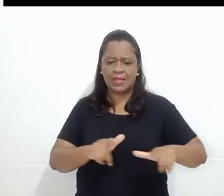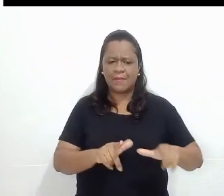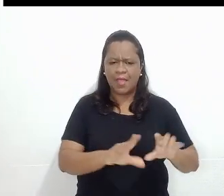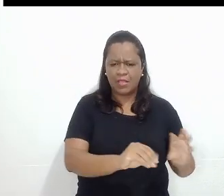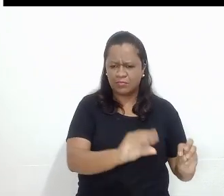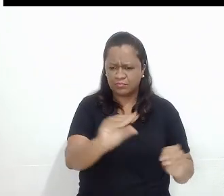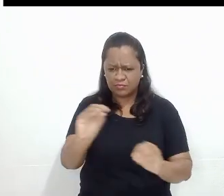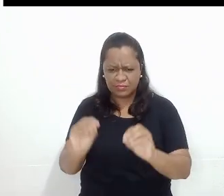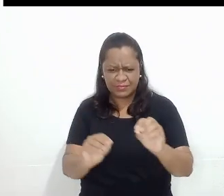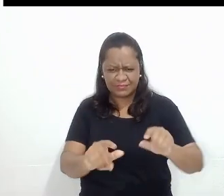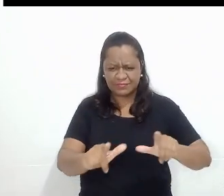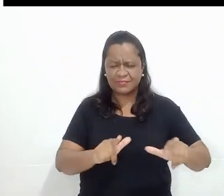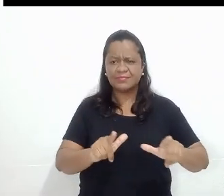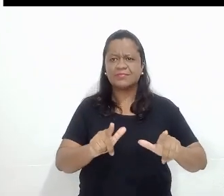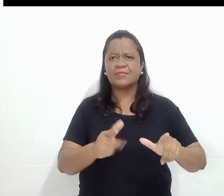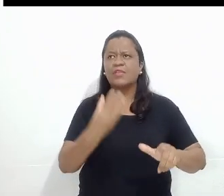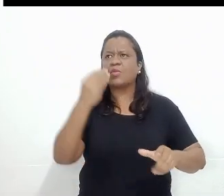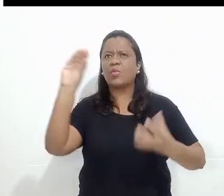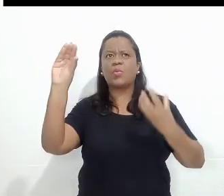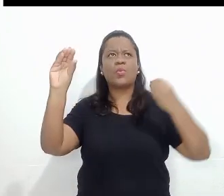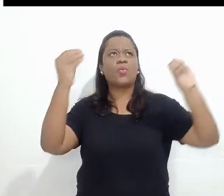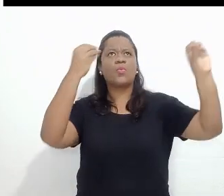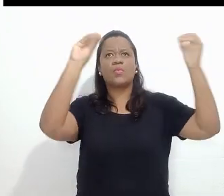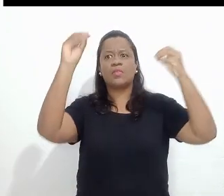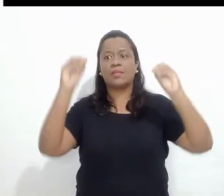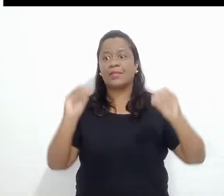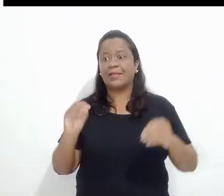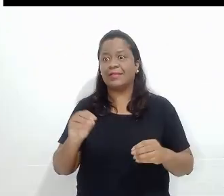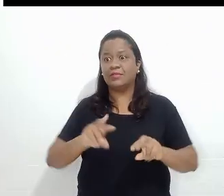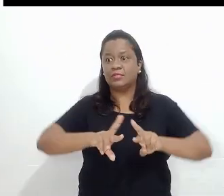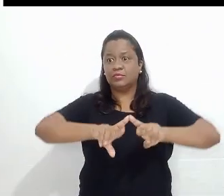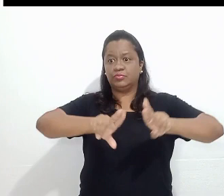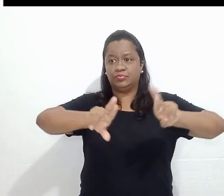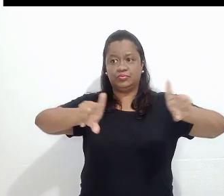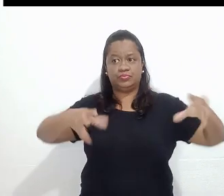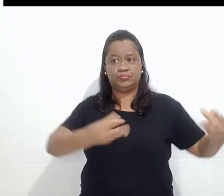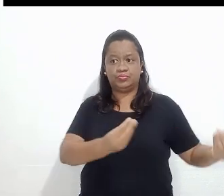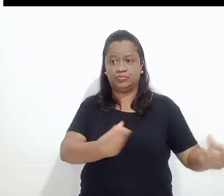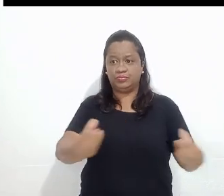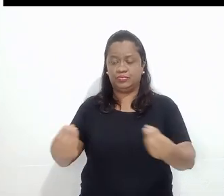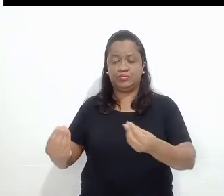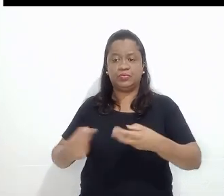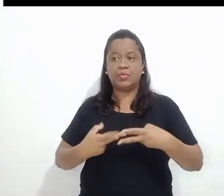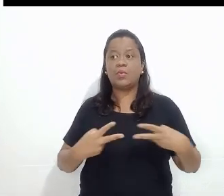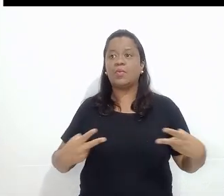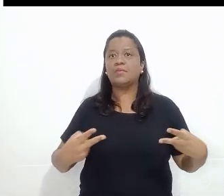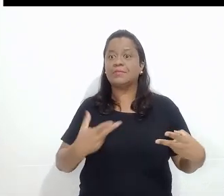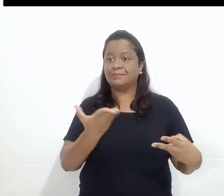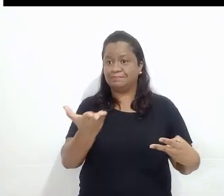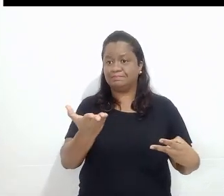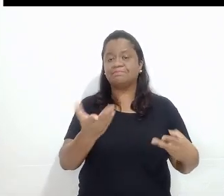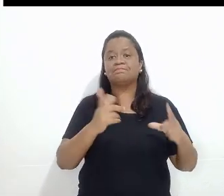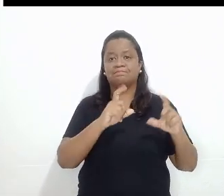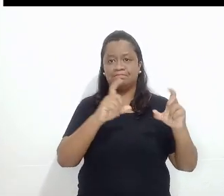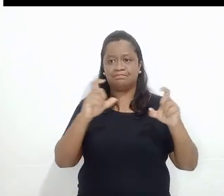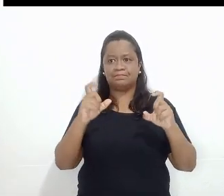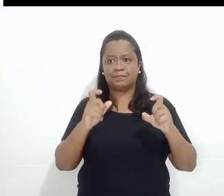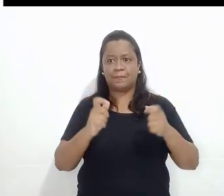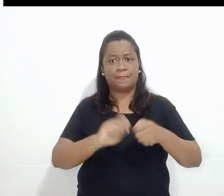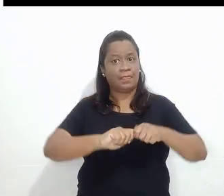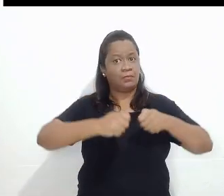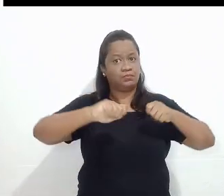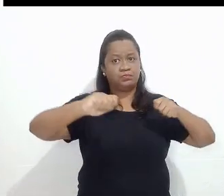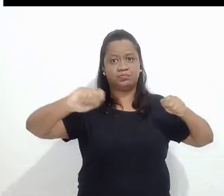que vai posicionar isso tudo. Olha só a quantidade de coisas que a gente tem aqui, por exemplo, nessa foto, né? Você vê o